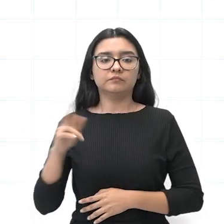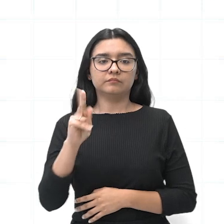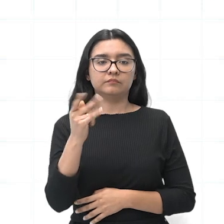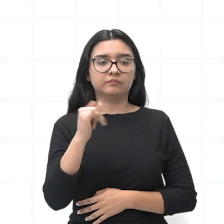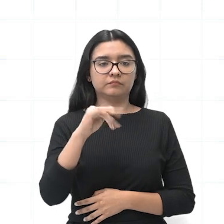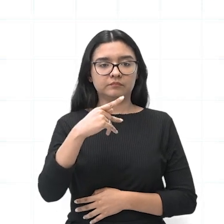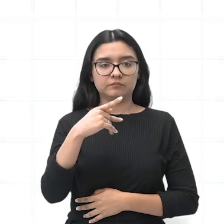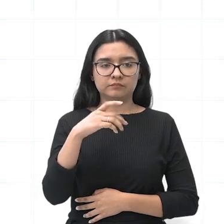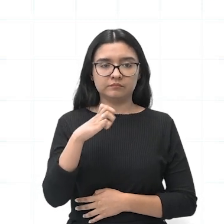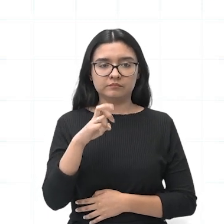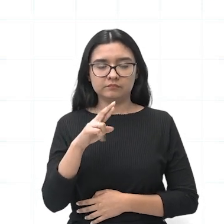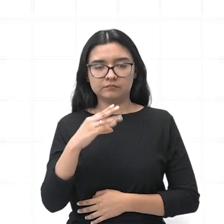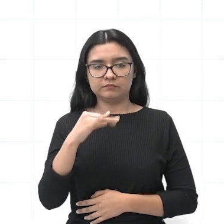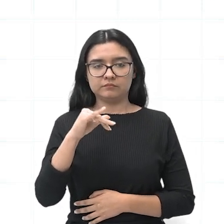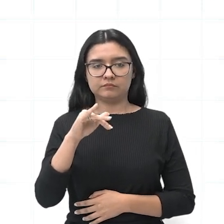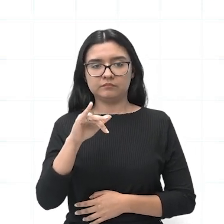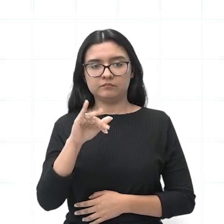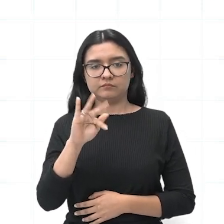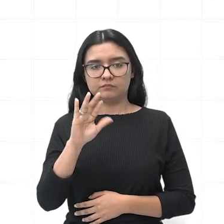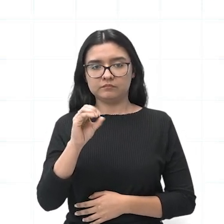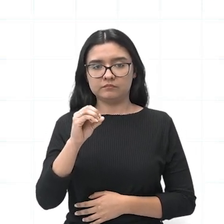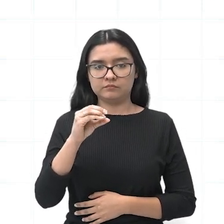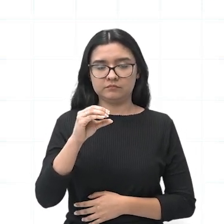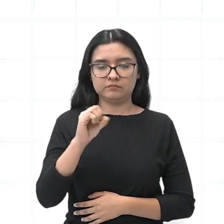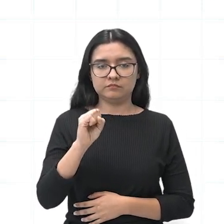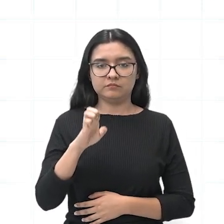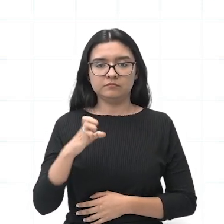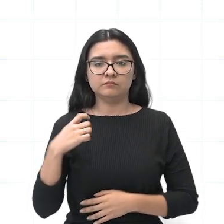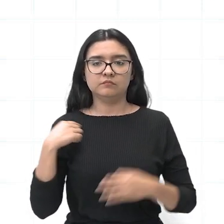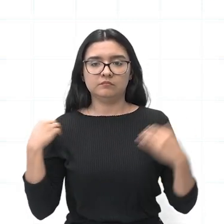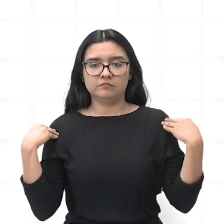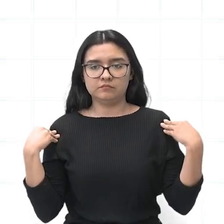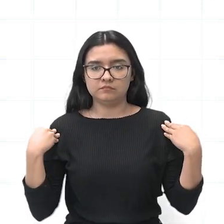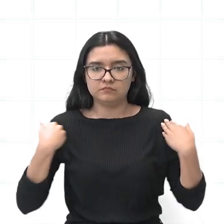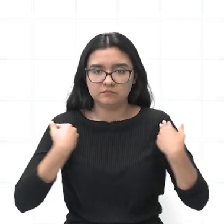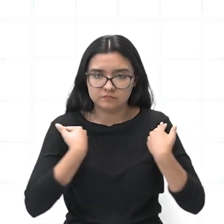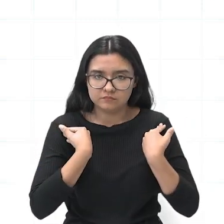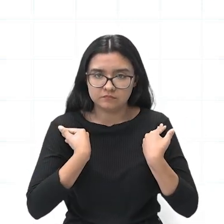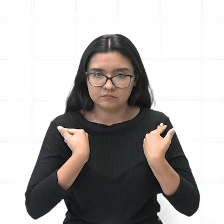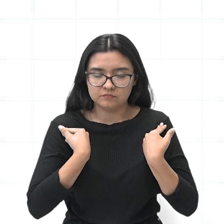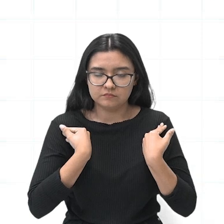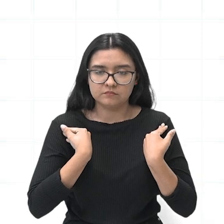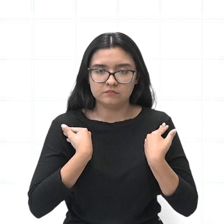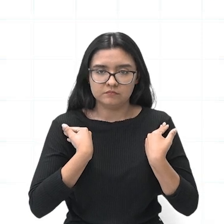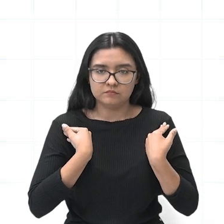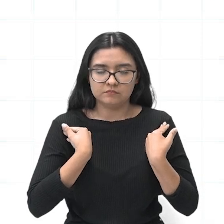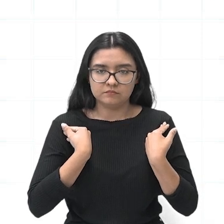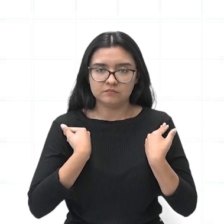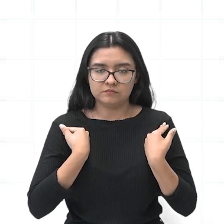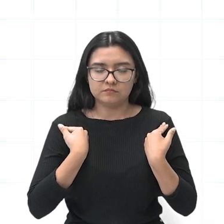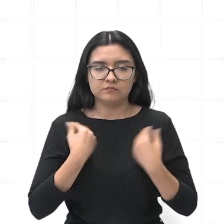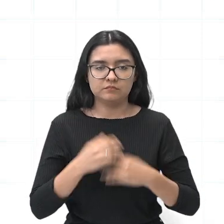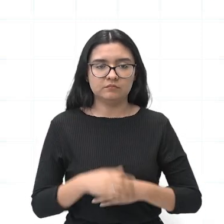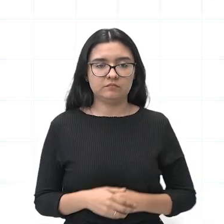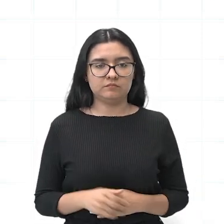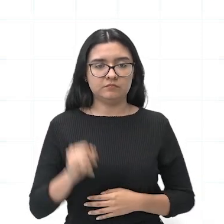que vai ocasionar aí a posição de corcunda, com o pescoço e ombros inclinados para frente. Aí vocês podem observar